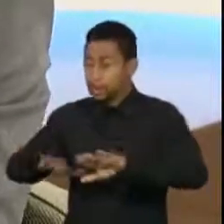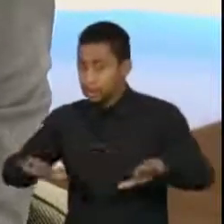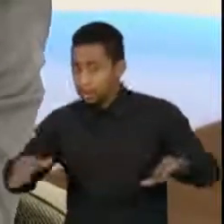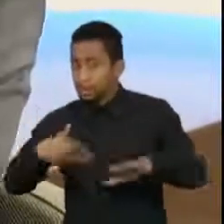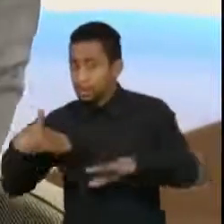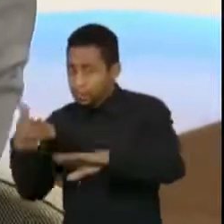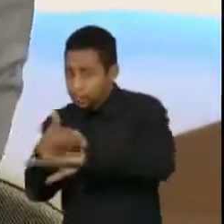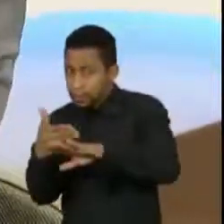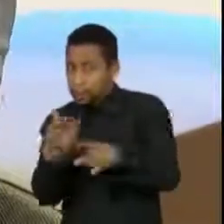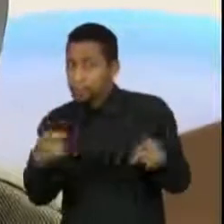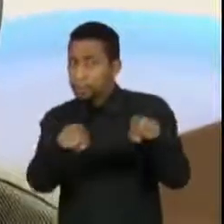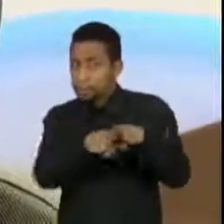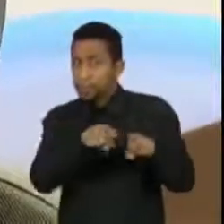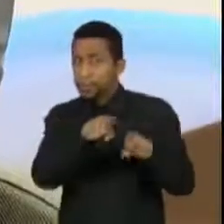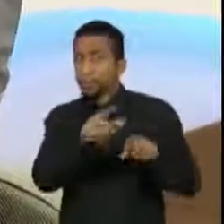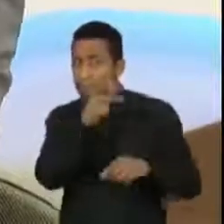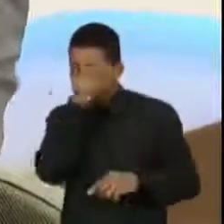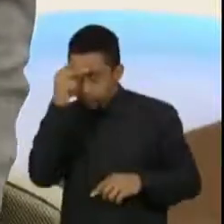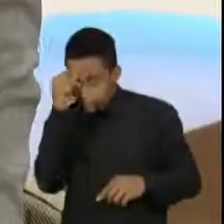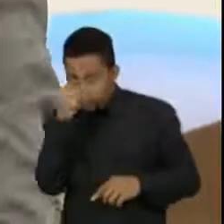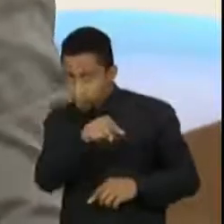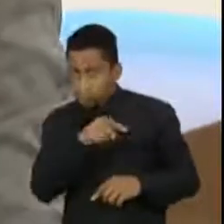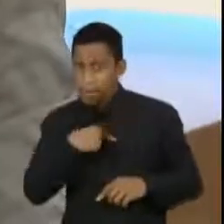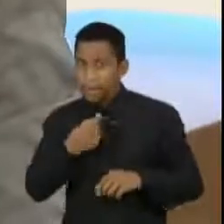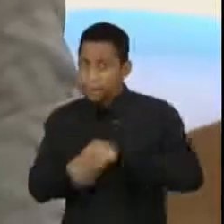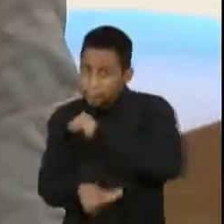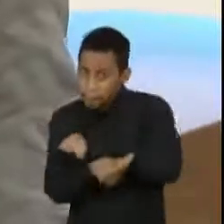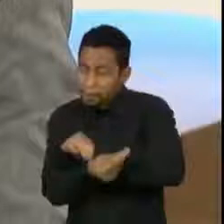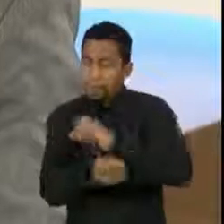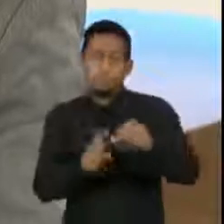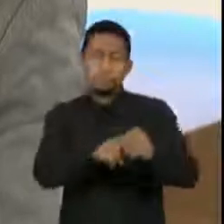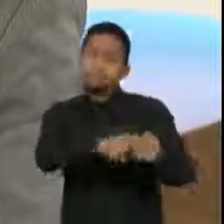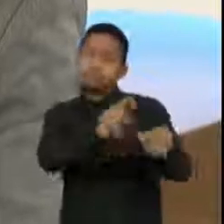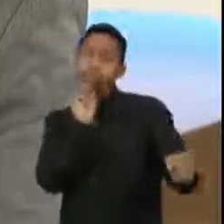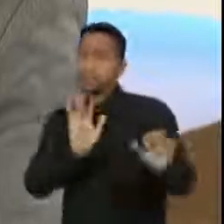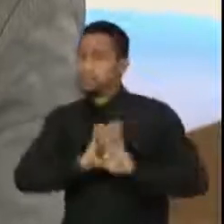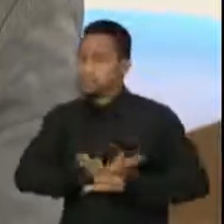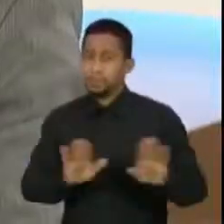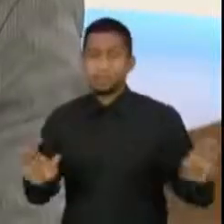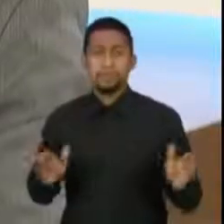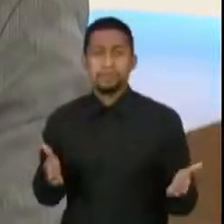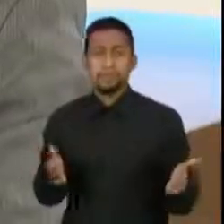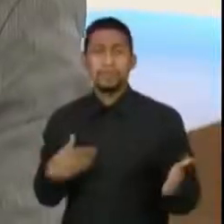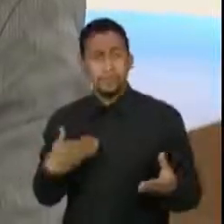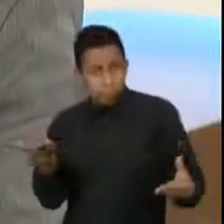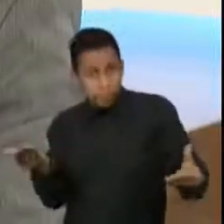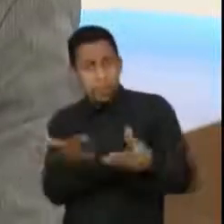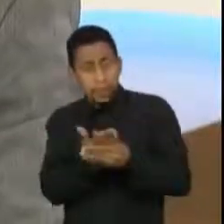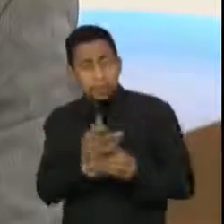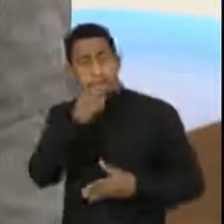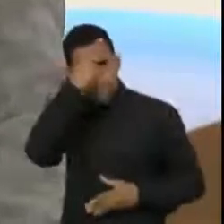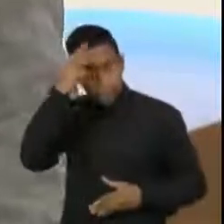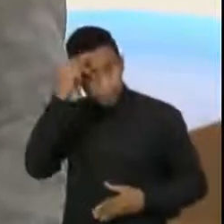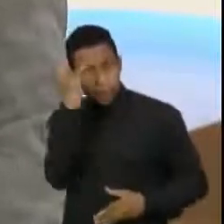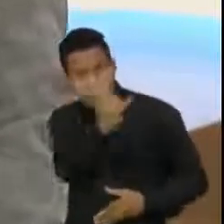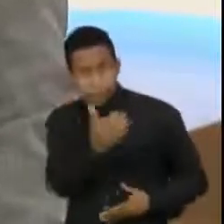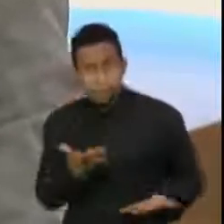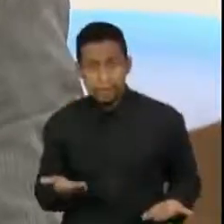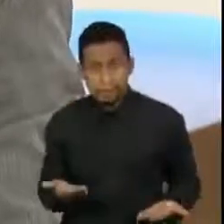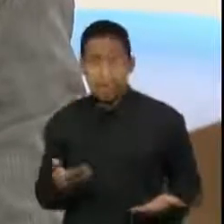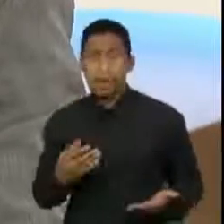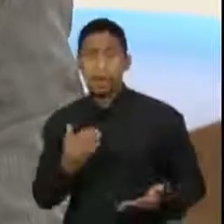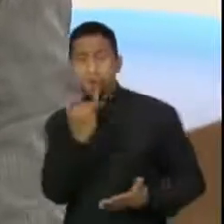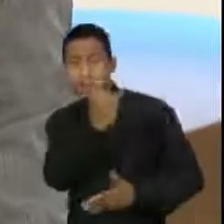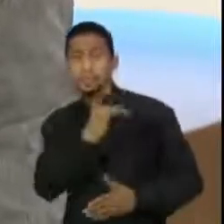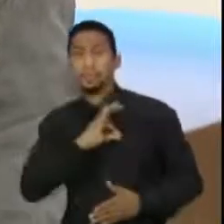o seu papel de agir direito, usar bem o dinheiro público, será descredenciado. Né? E muitas das ações é a própria prefeitura que comunica à